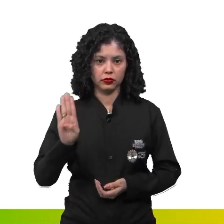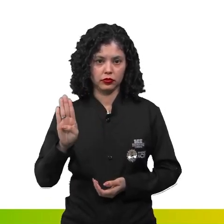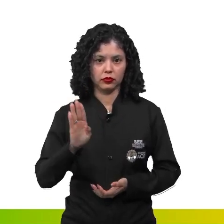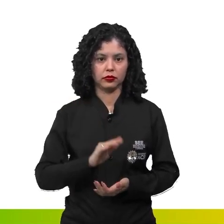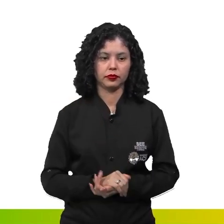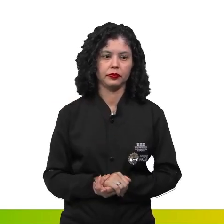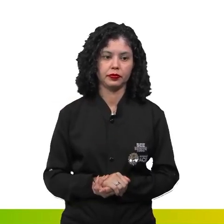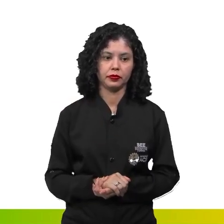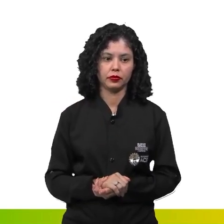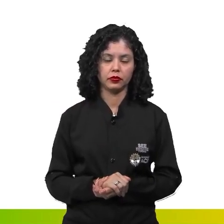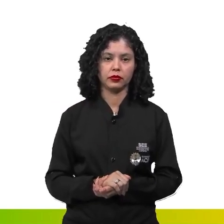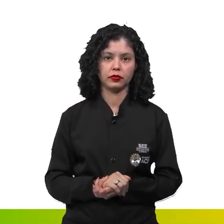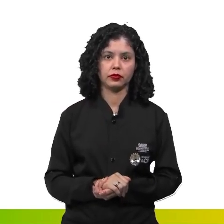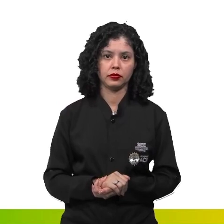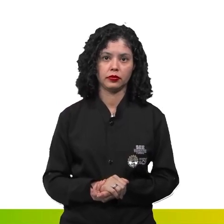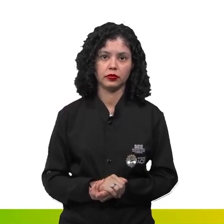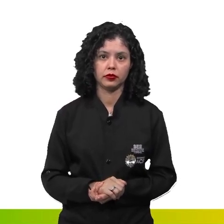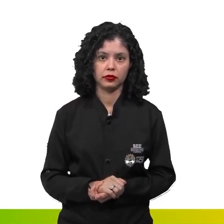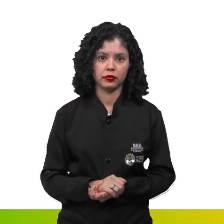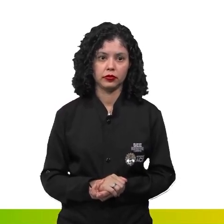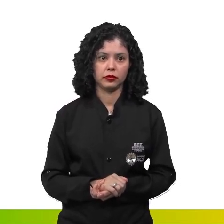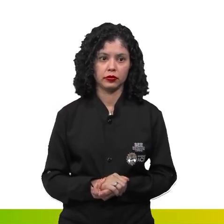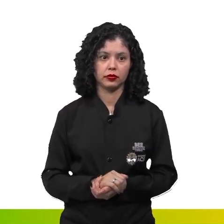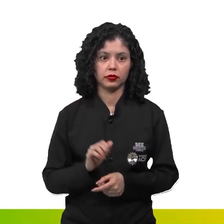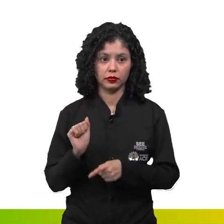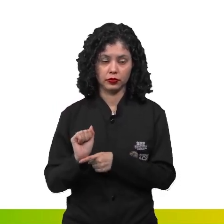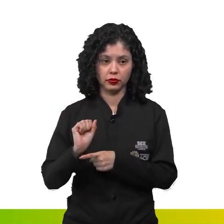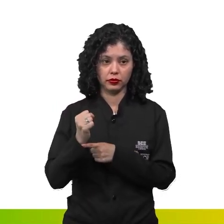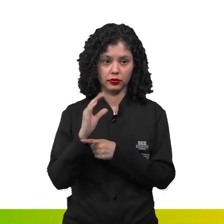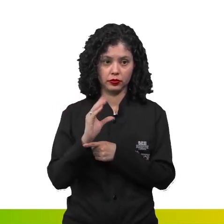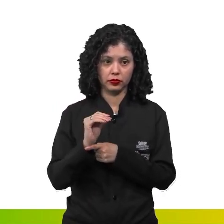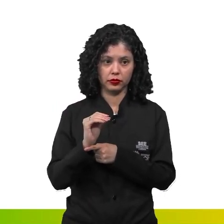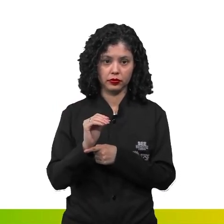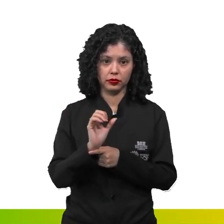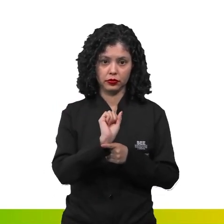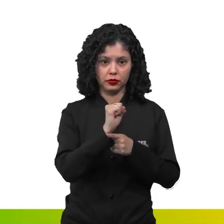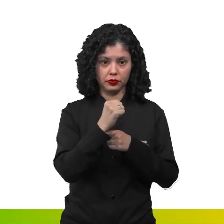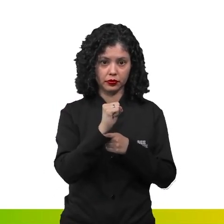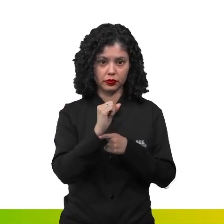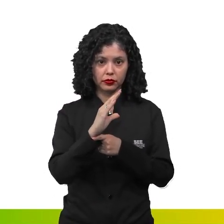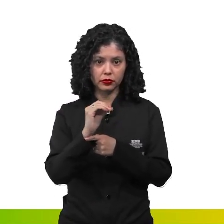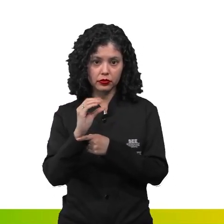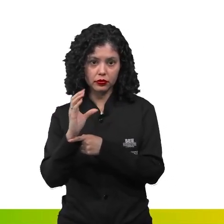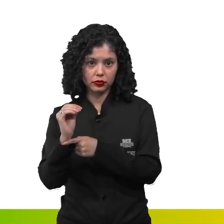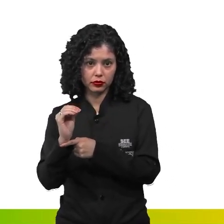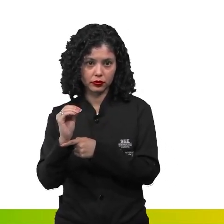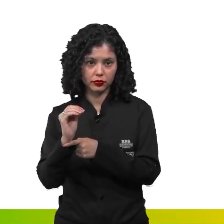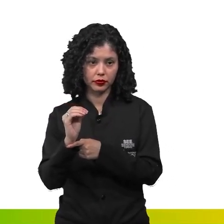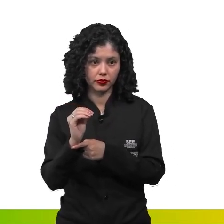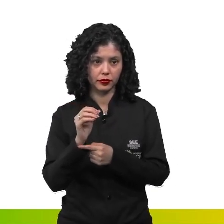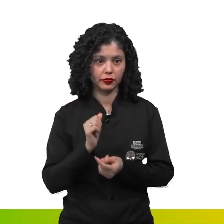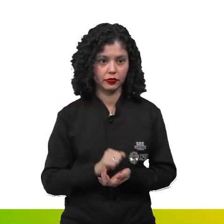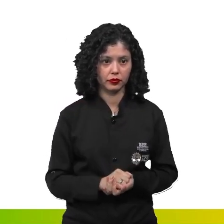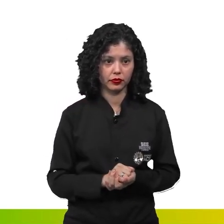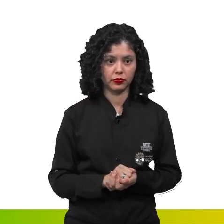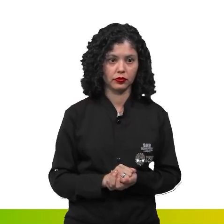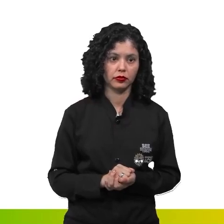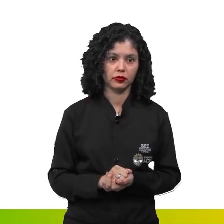1 kilobyte. Alternativa A, 80. Alternativa B,